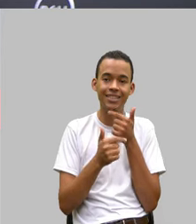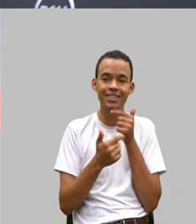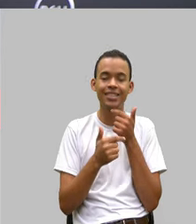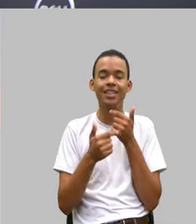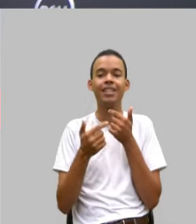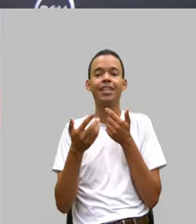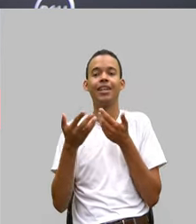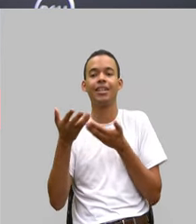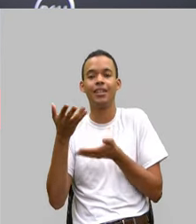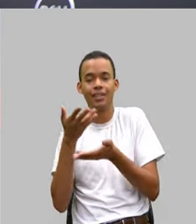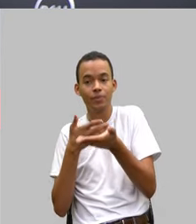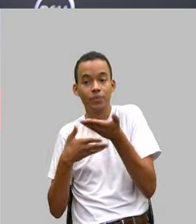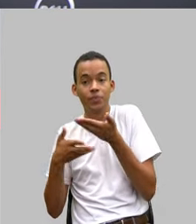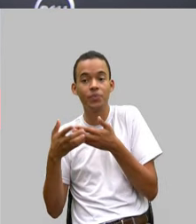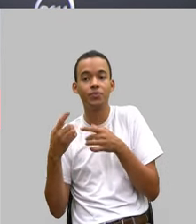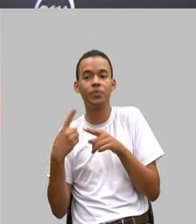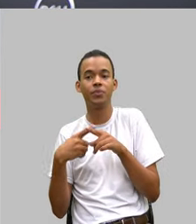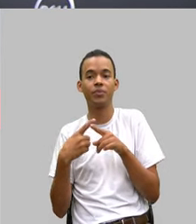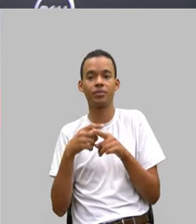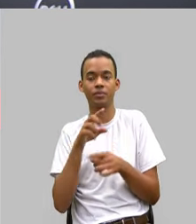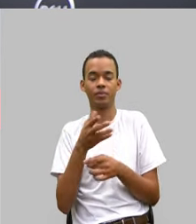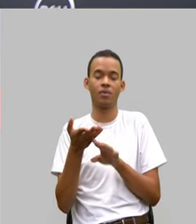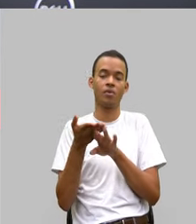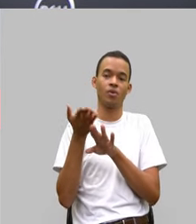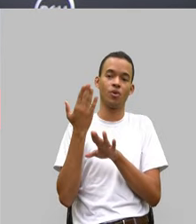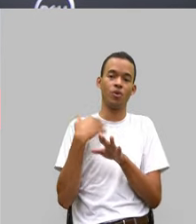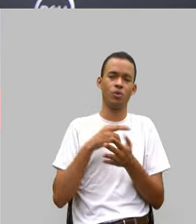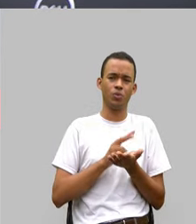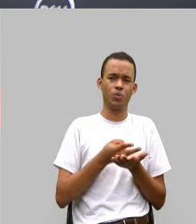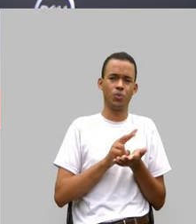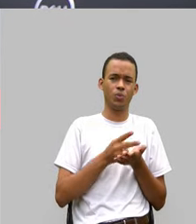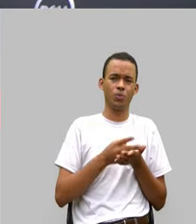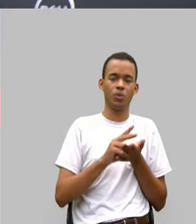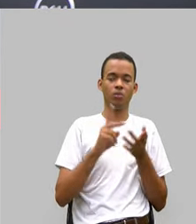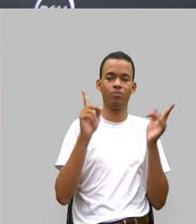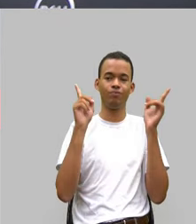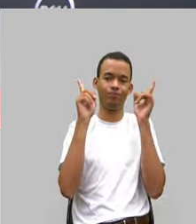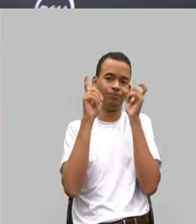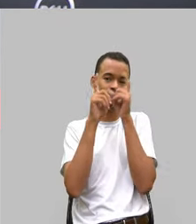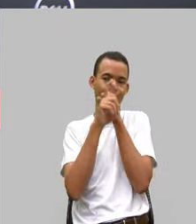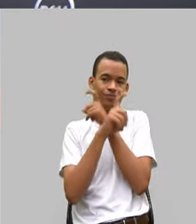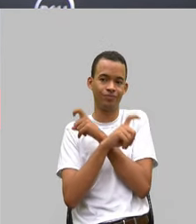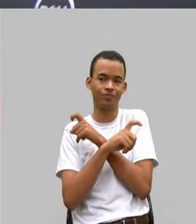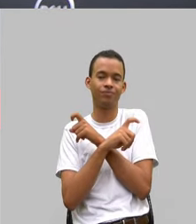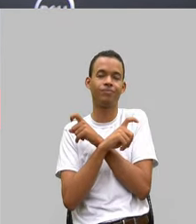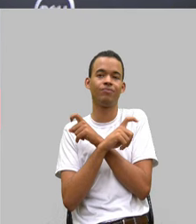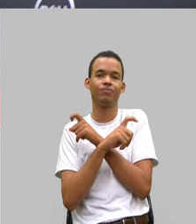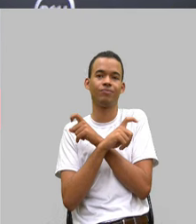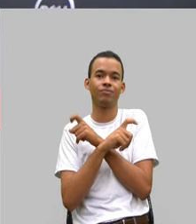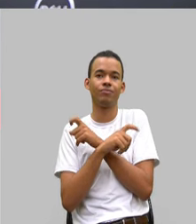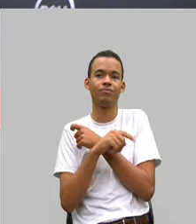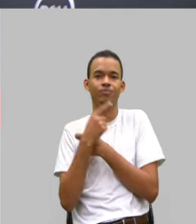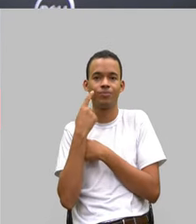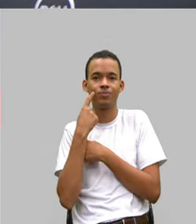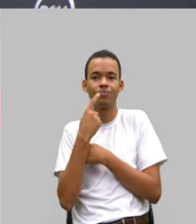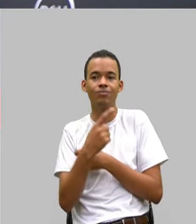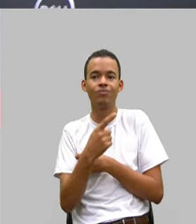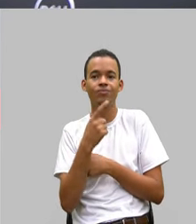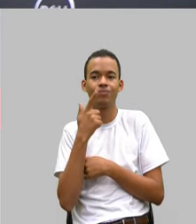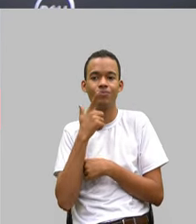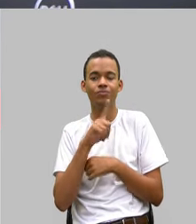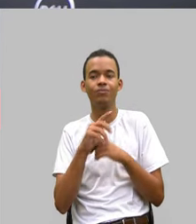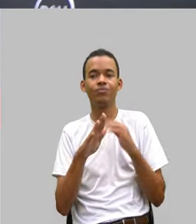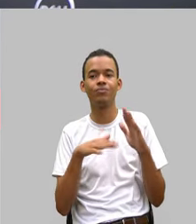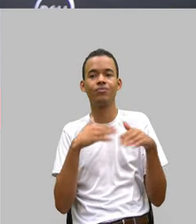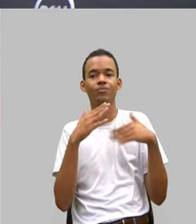conseguia durante os dias né então a gente vê aqui uma eh grande um grande ganho pra criança e